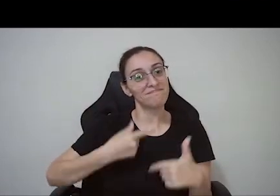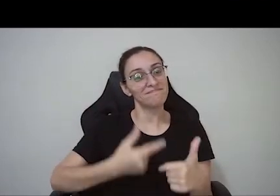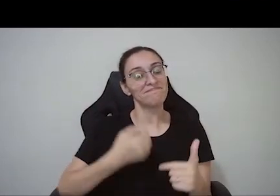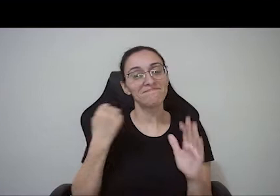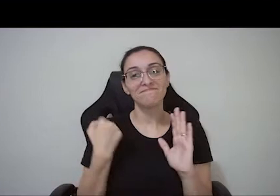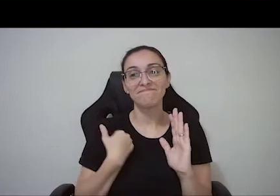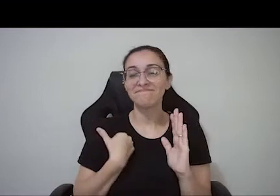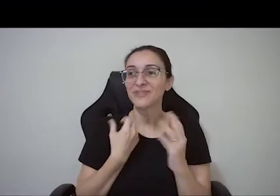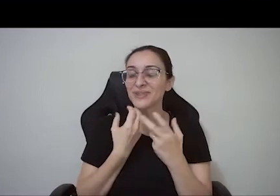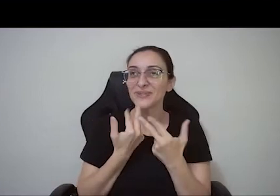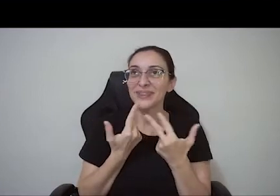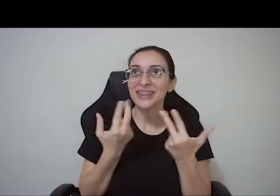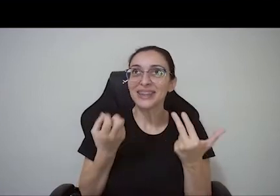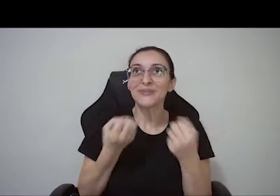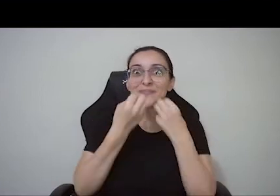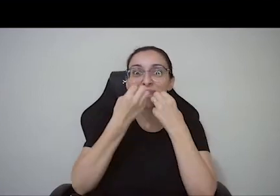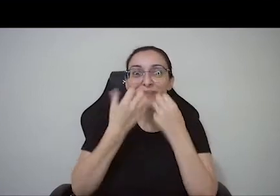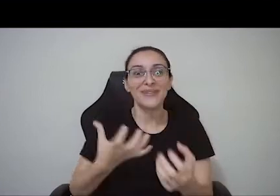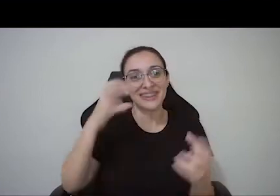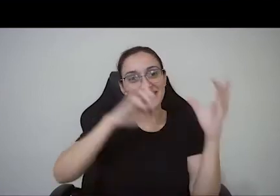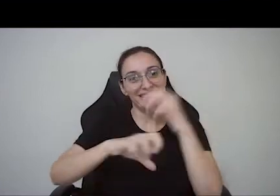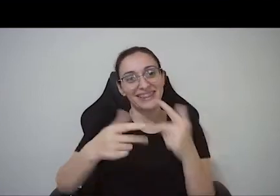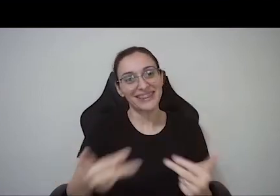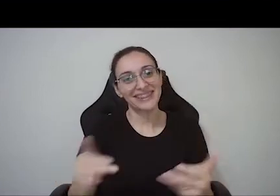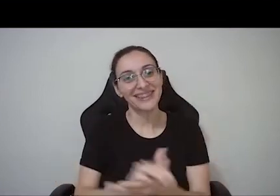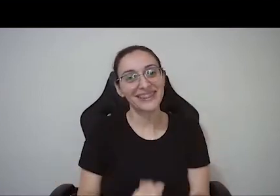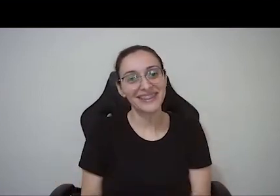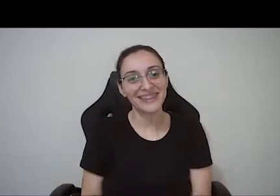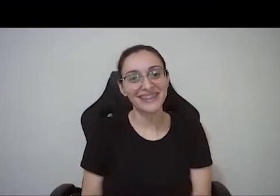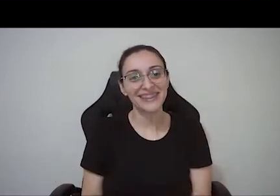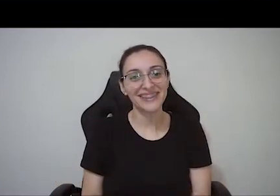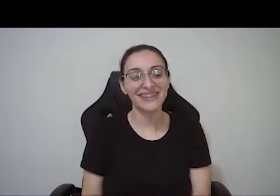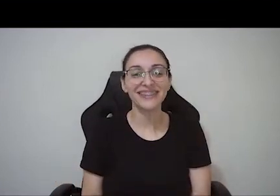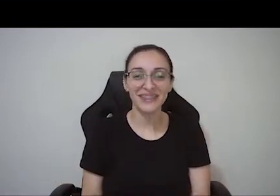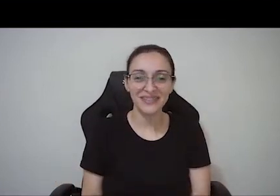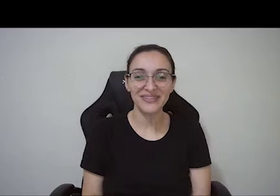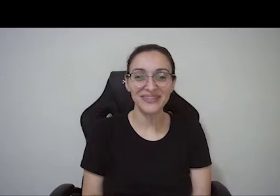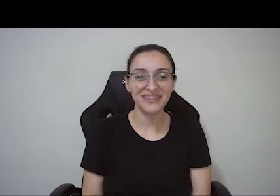mar de coisas boas. Deixa eu só tirar isso aqui que está incomodando. Isso.